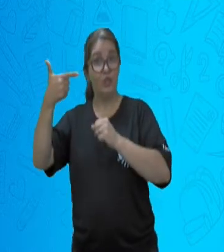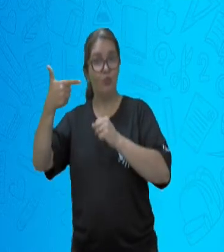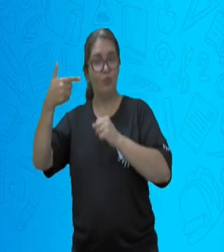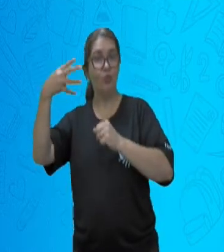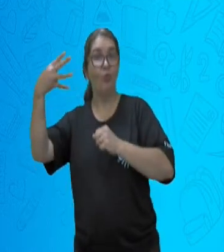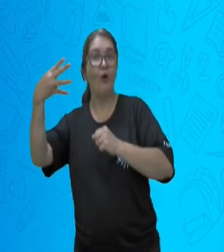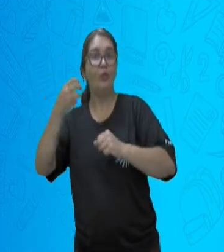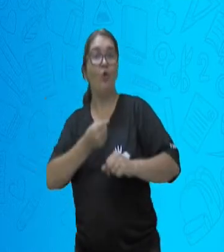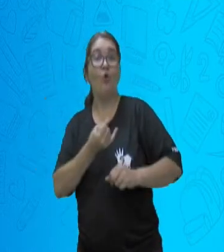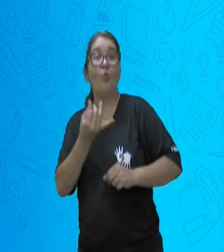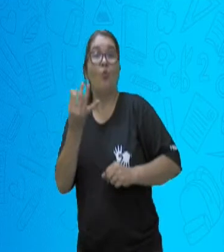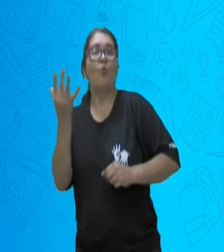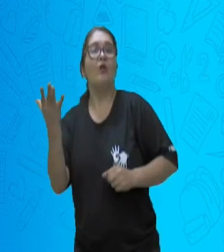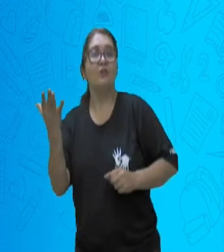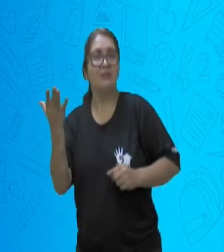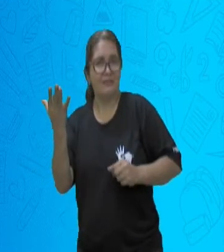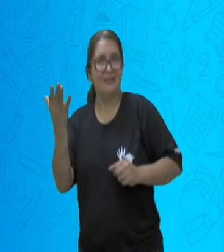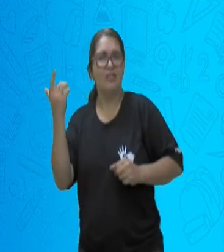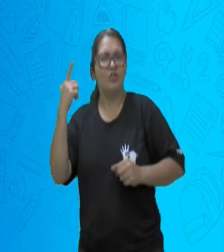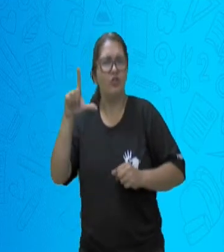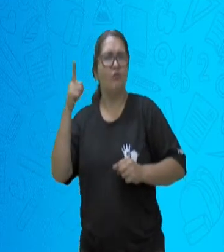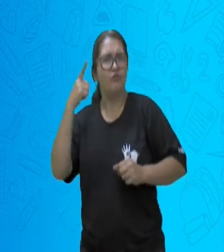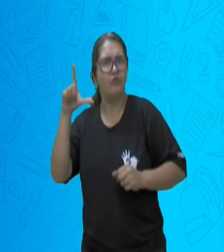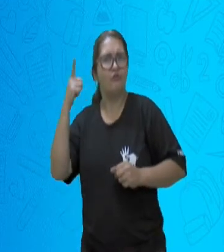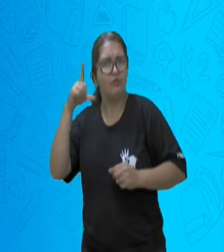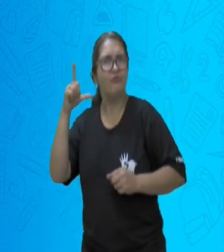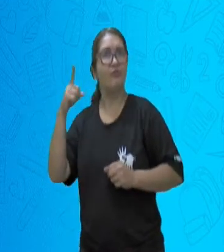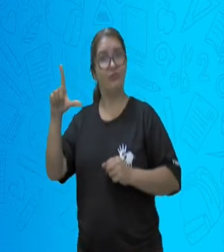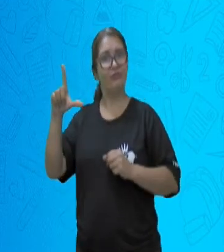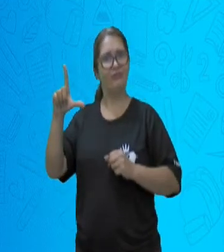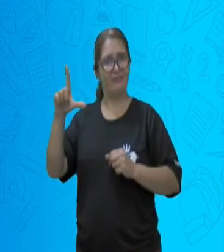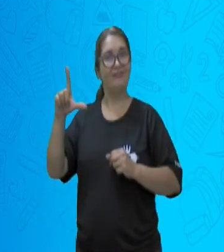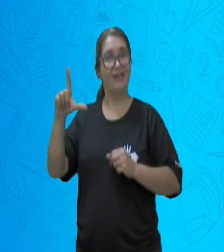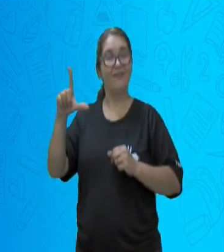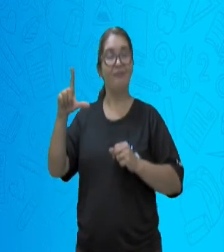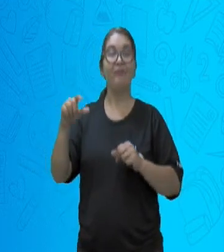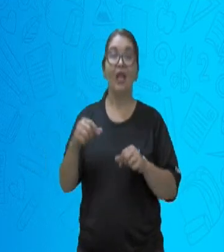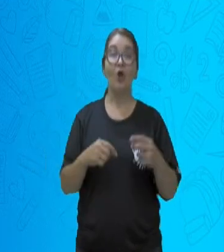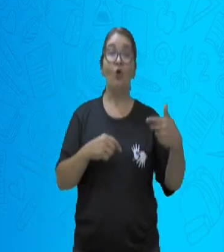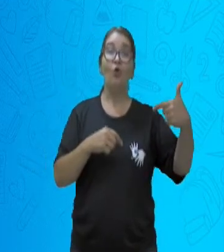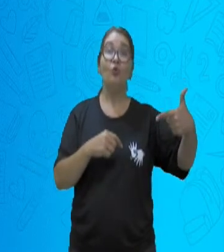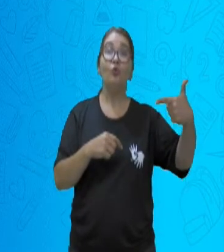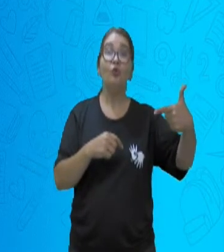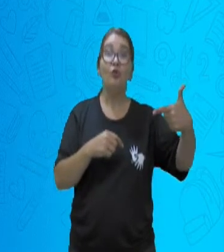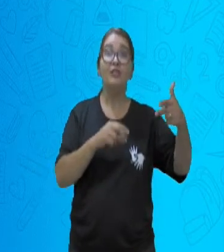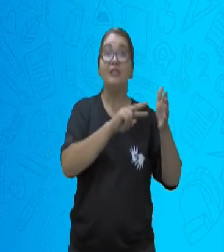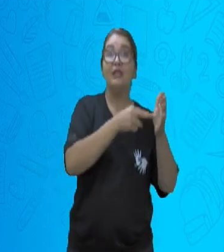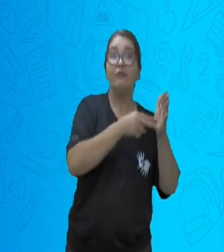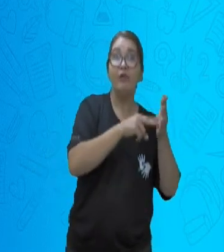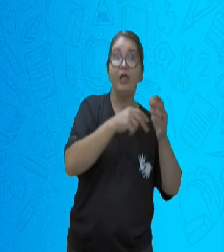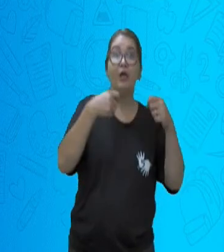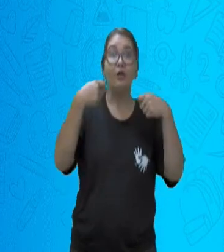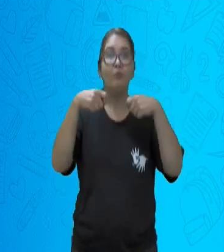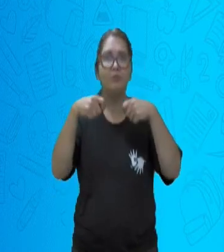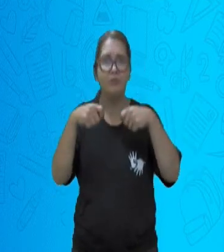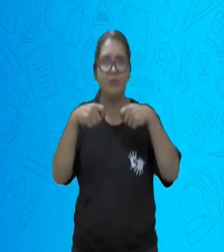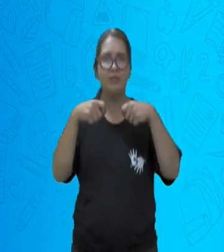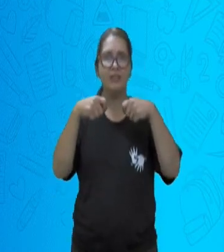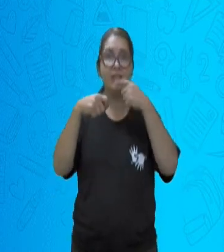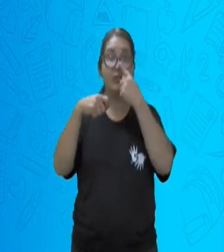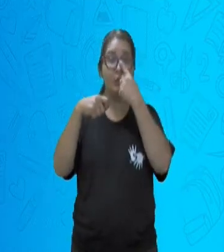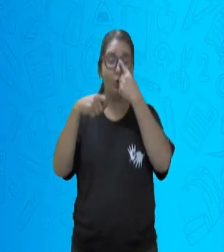número 2 está me dizendo que eu tenho que repetir o 4 duas vezes. Olha